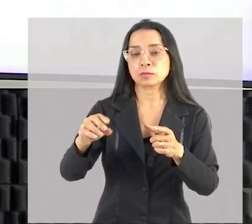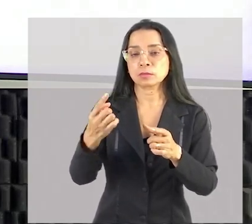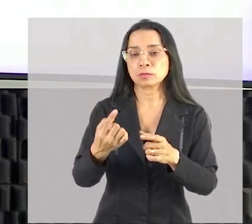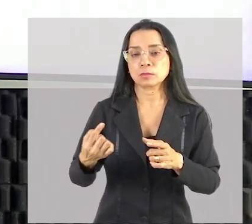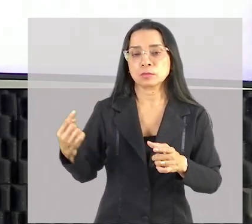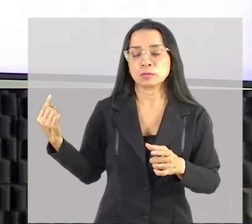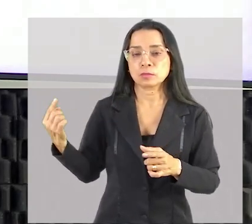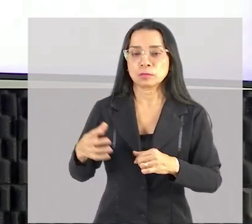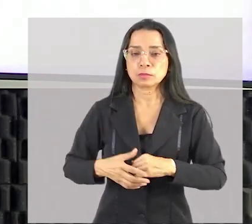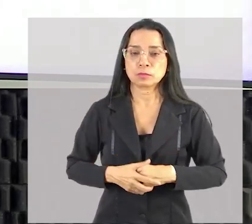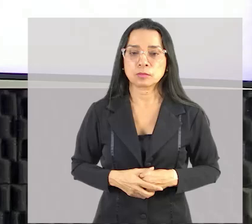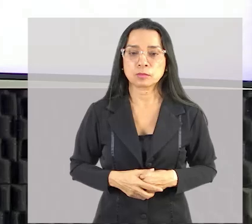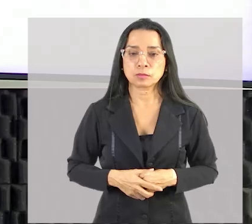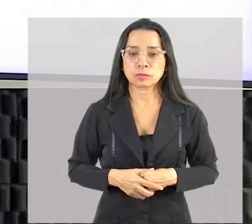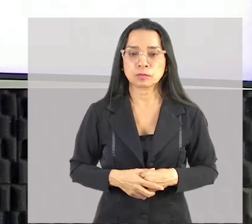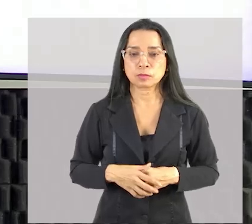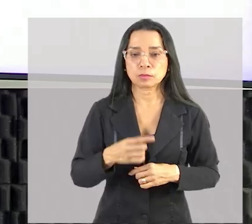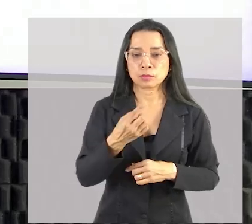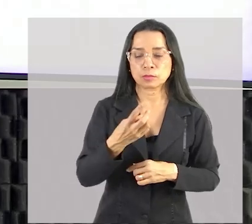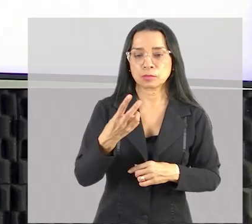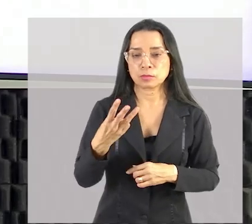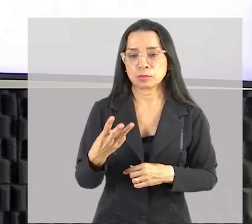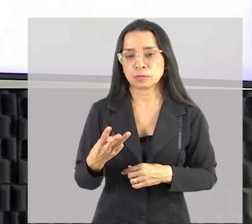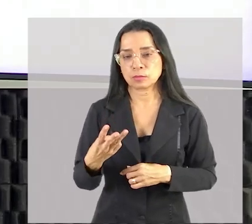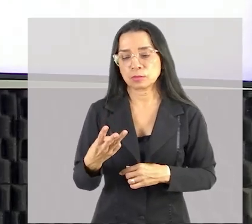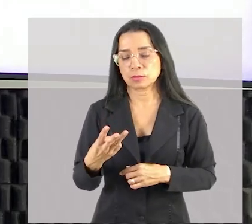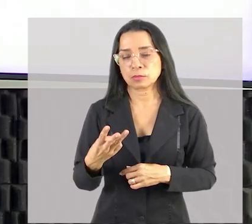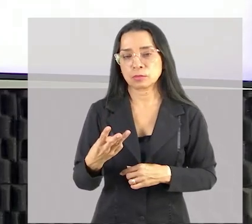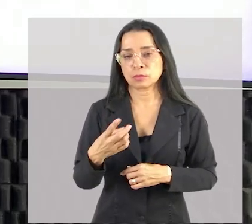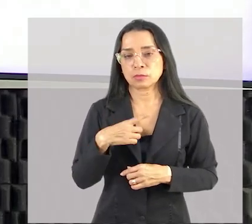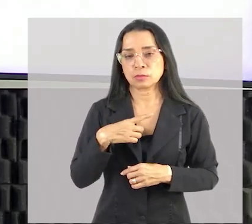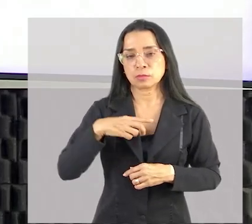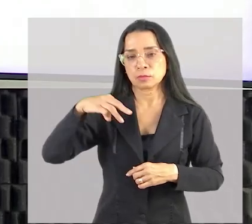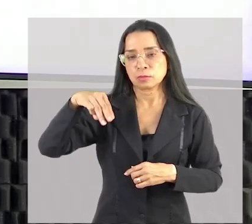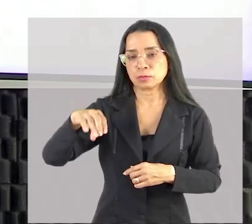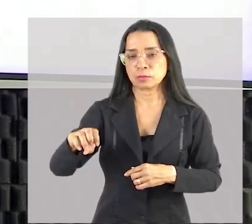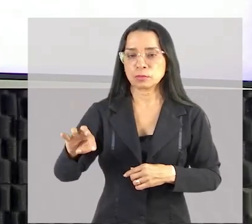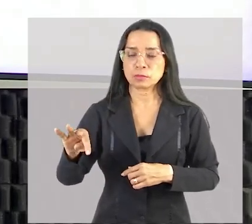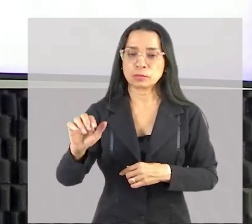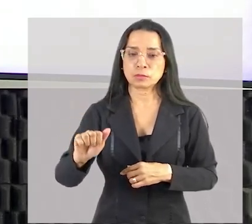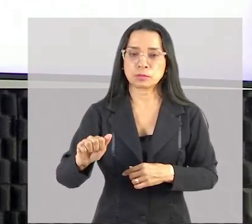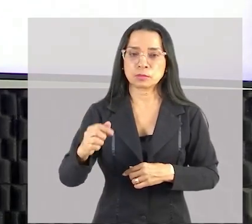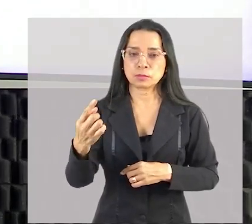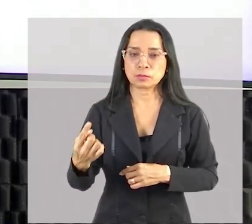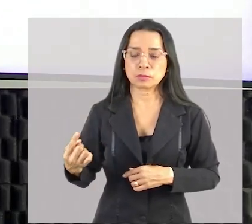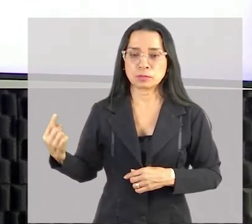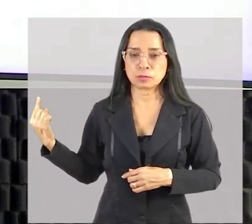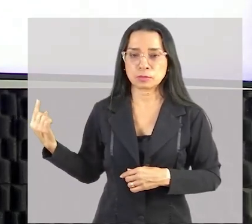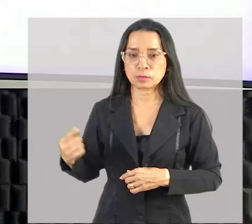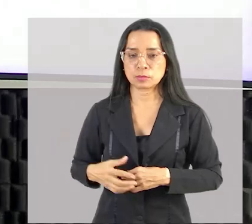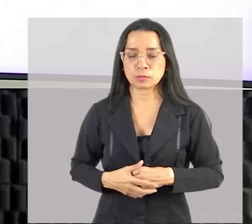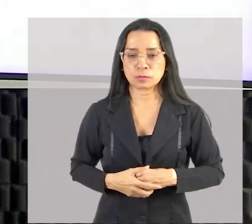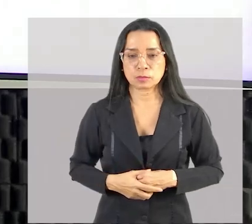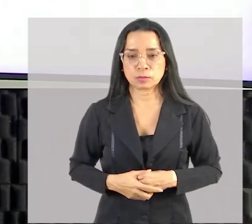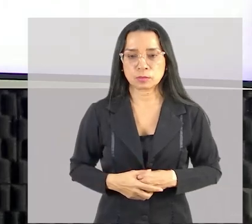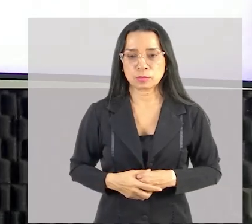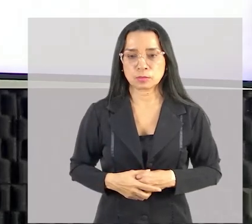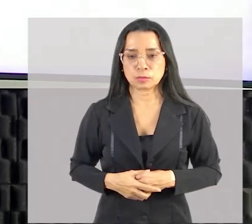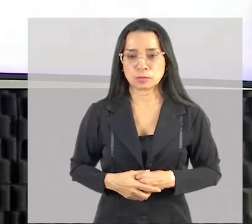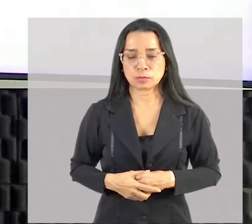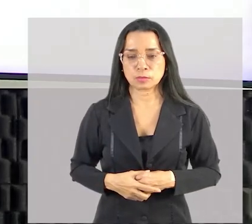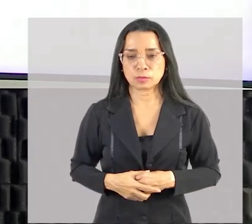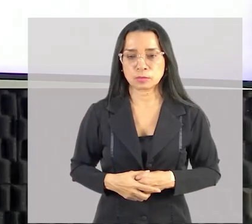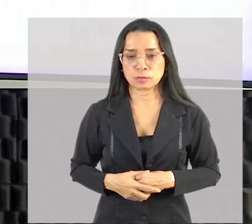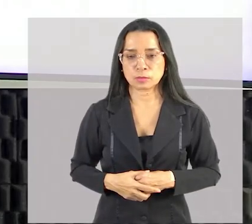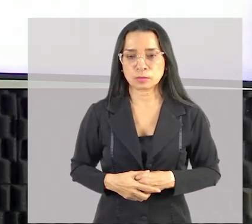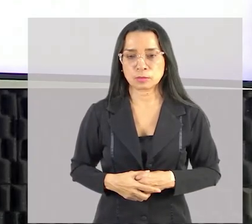orto. Se eu estiver na posição 3, eu tenho a posição meta. 1, 3, eu tenho a posição meta. E